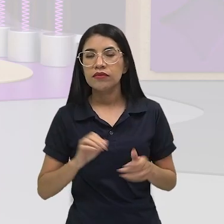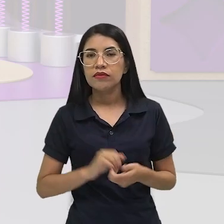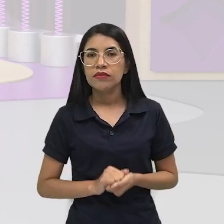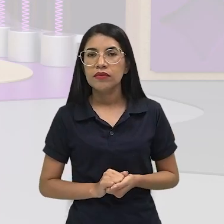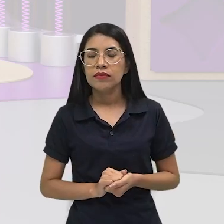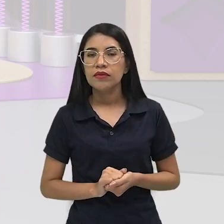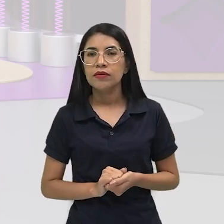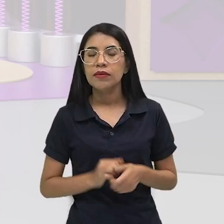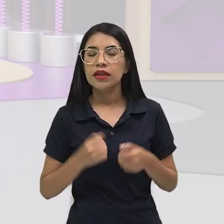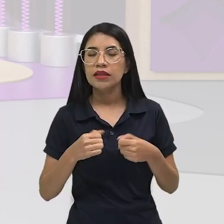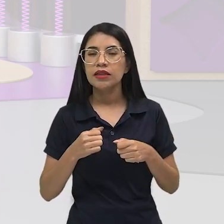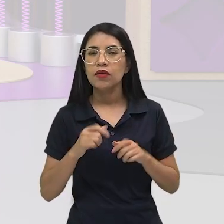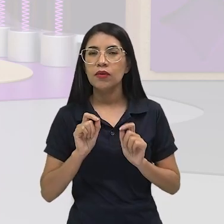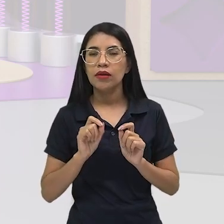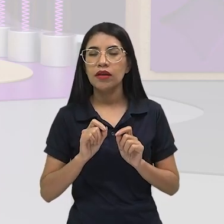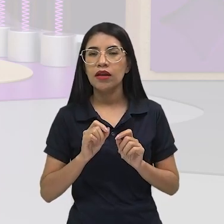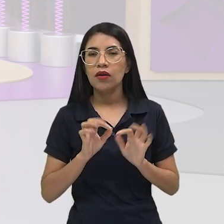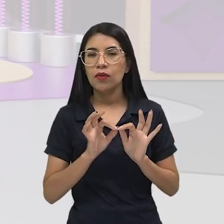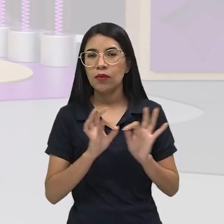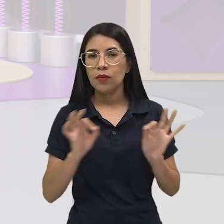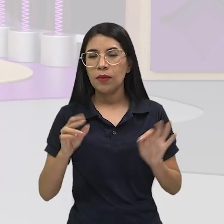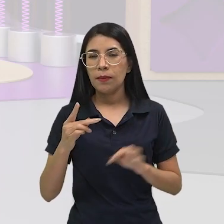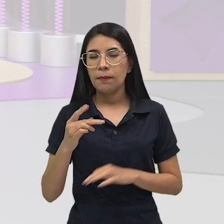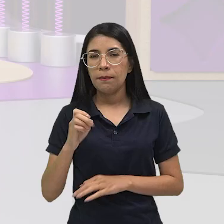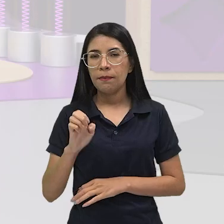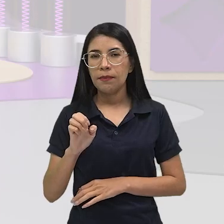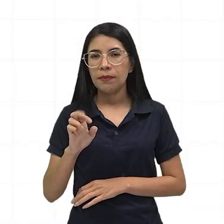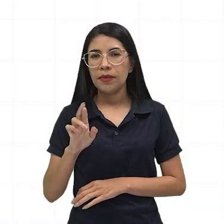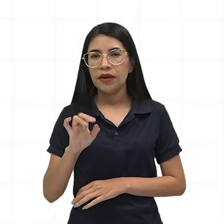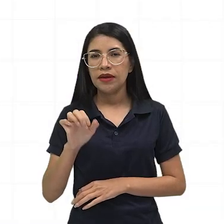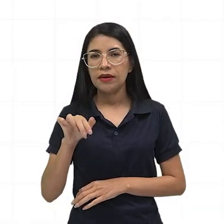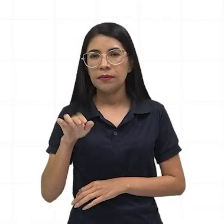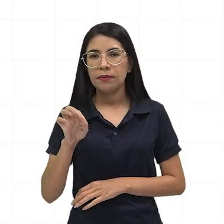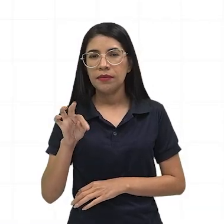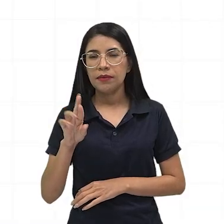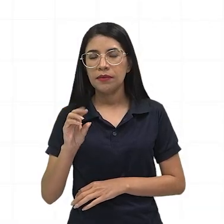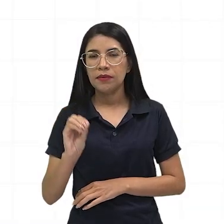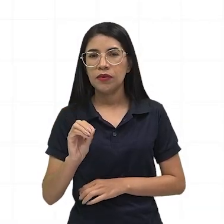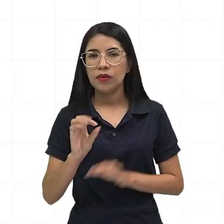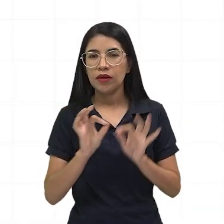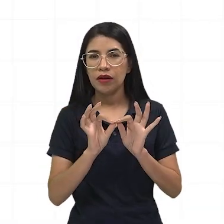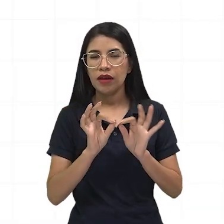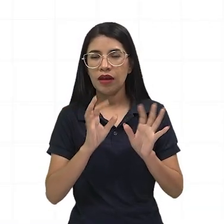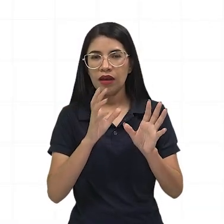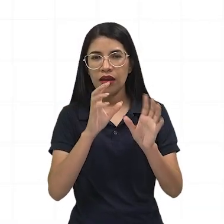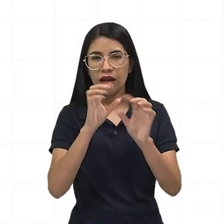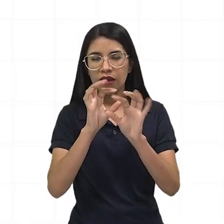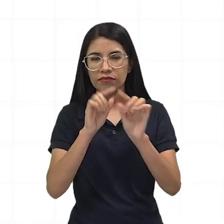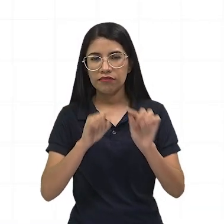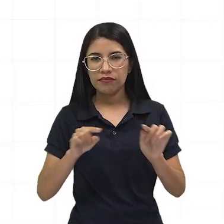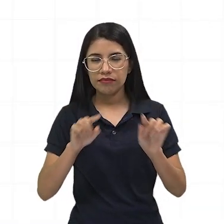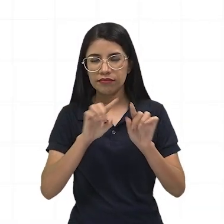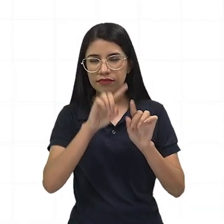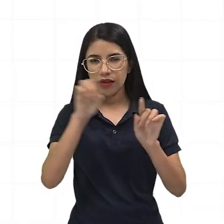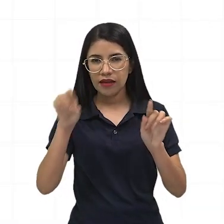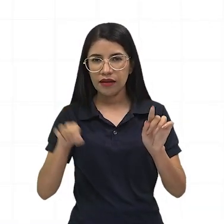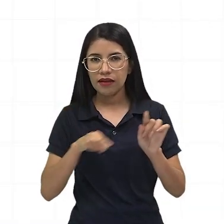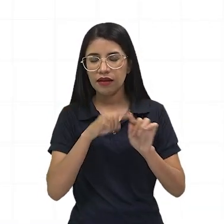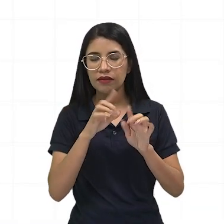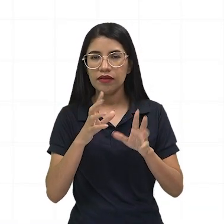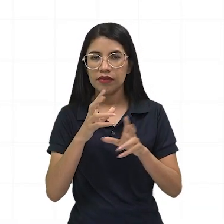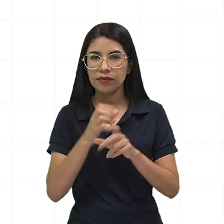do perímetro do círculo. Então, vamos ver esse outro conceito. Me segue aqui, ó. Então, o perímetro